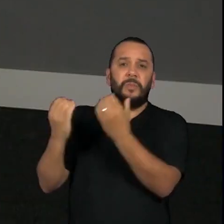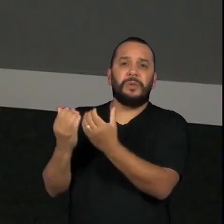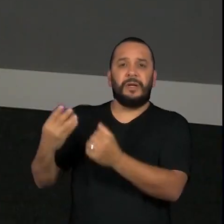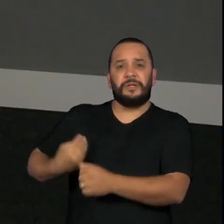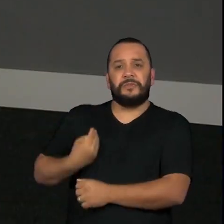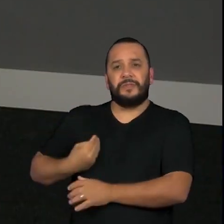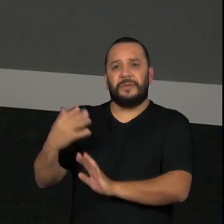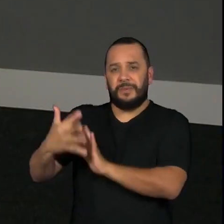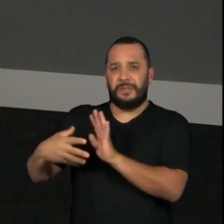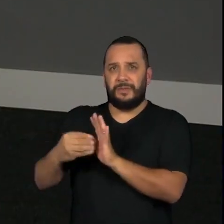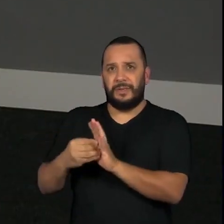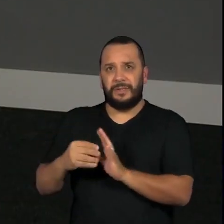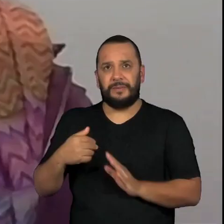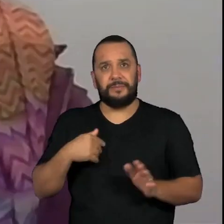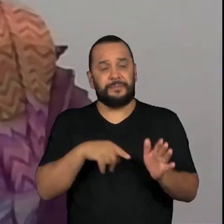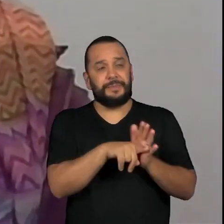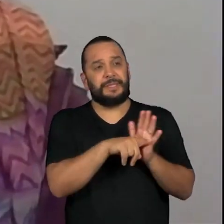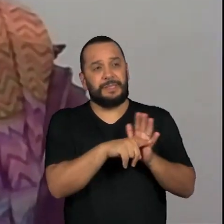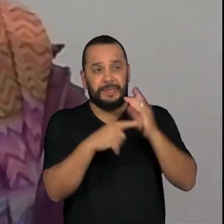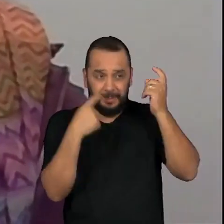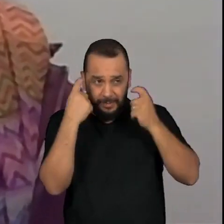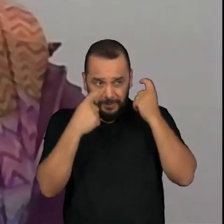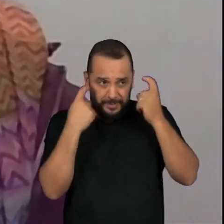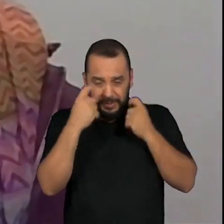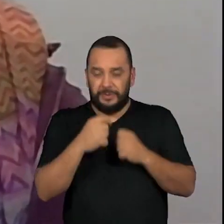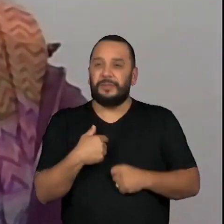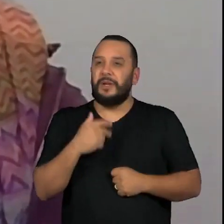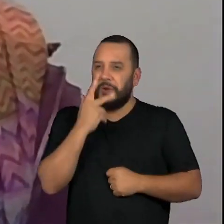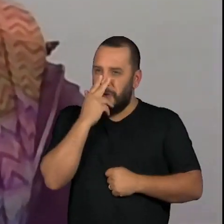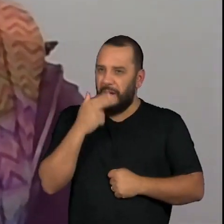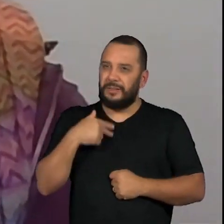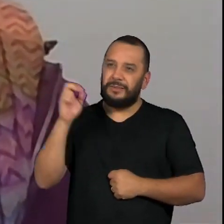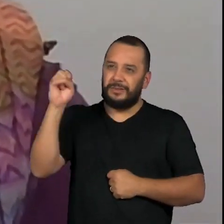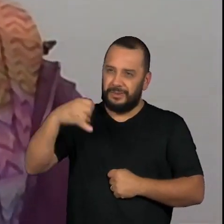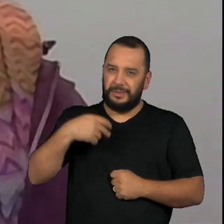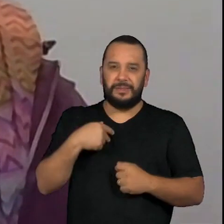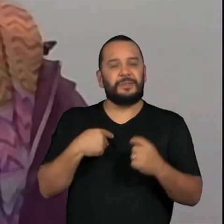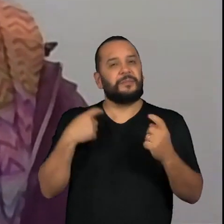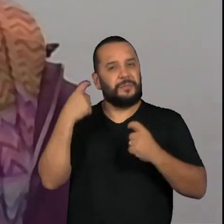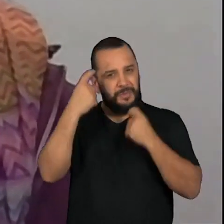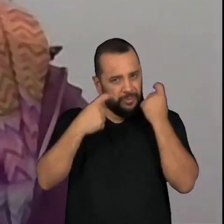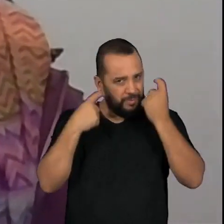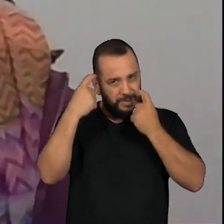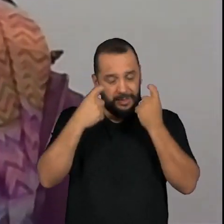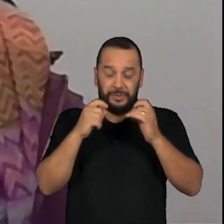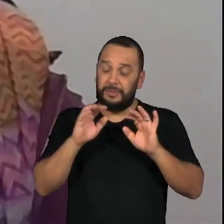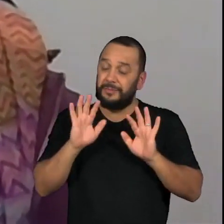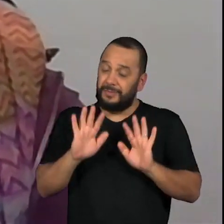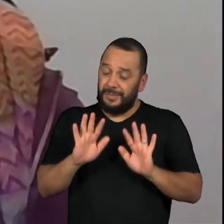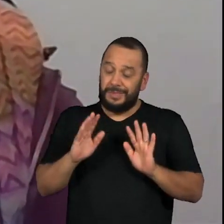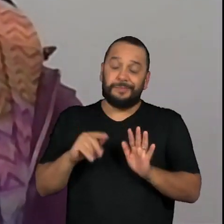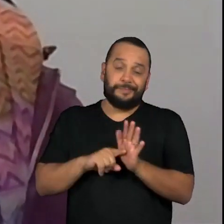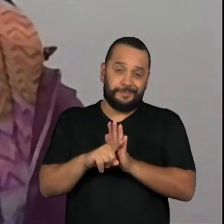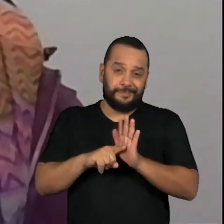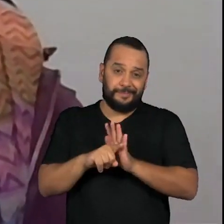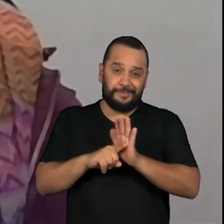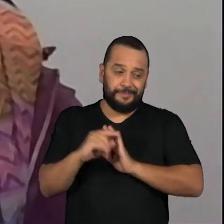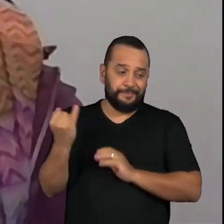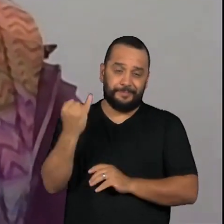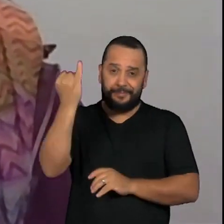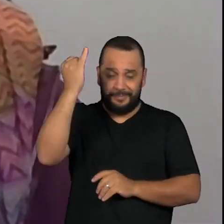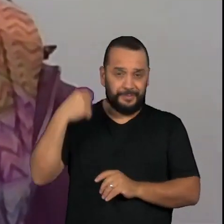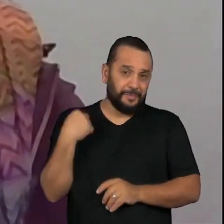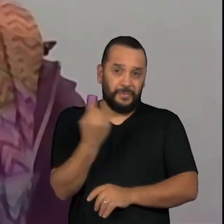pesquisa preocupante, né, Bianca? Eu acho que ela é preocupante, mas é bem importante, porque quanto mais a